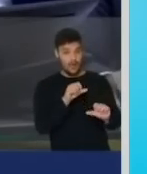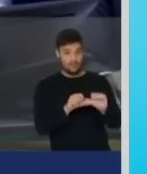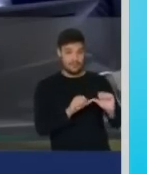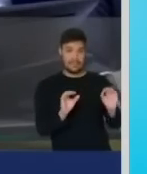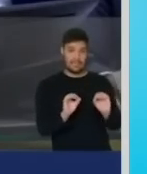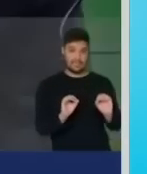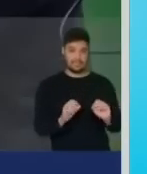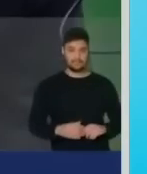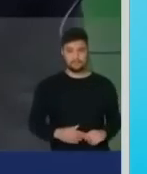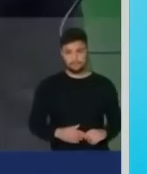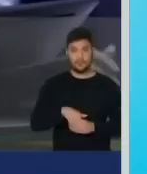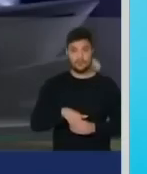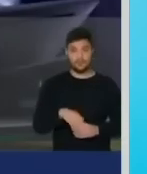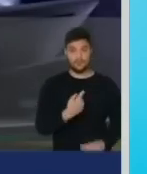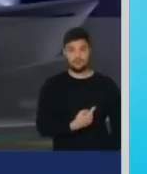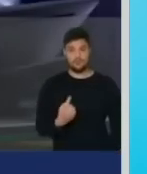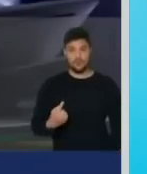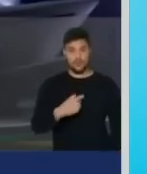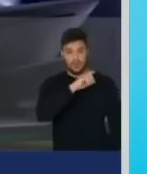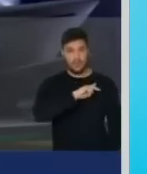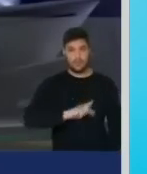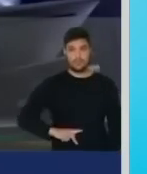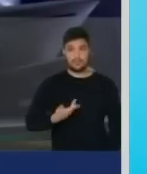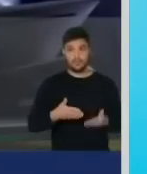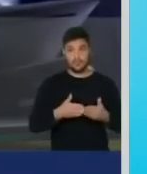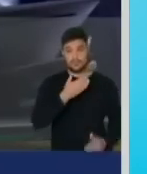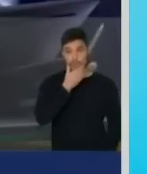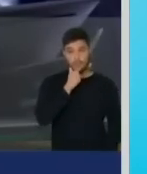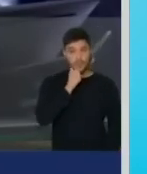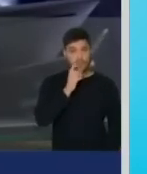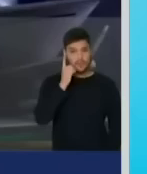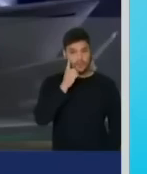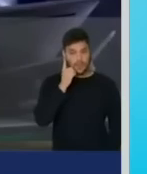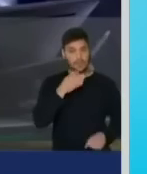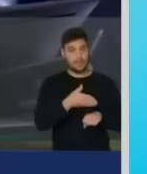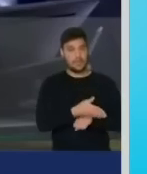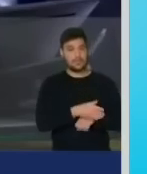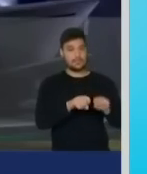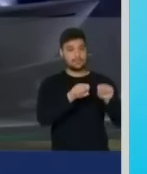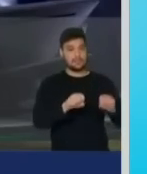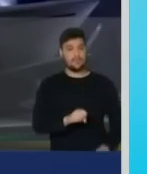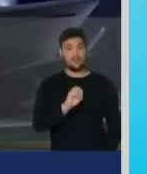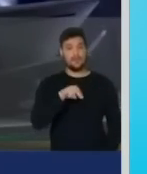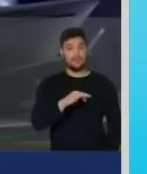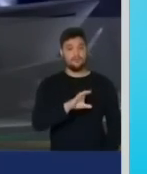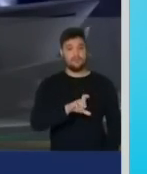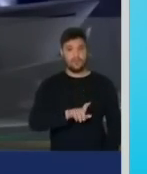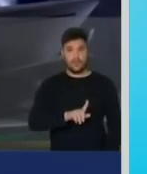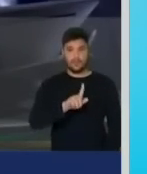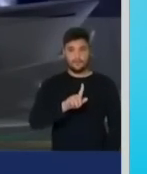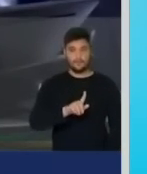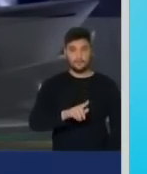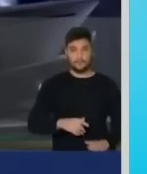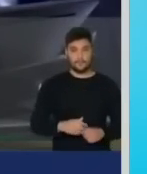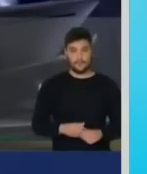prática de o governo liberar ministros para ir lá votar no fundo já teria que correr isso para tomar posse né esses ministros